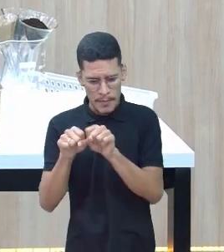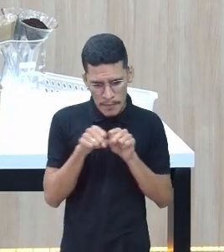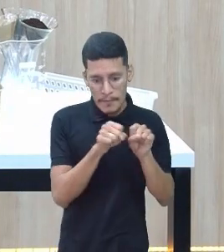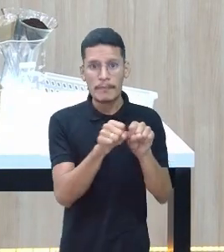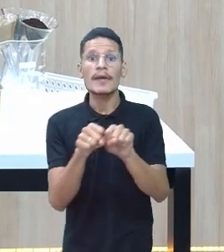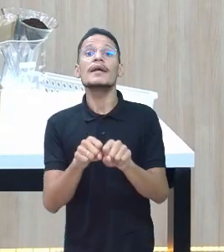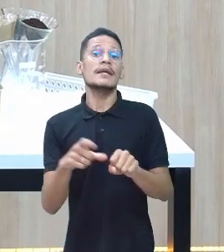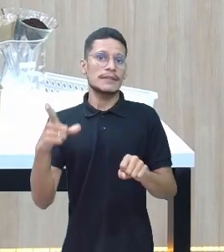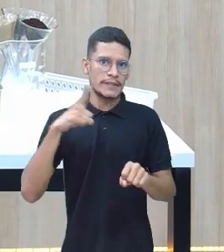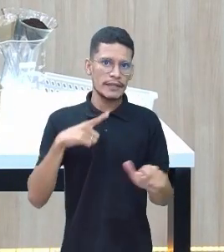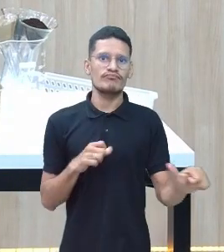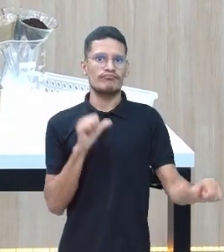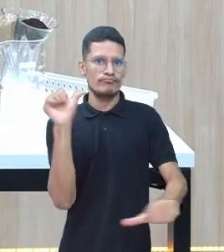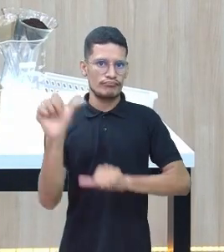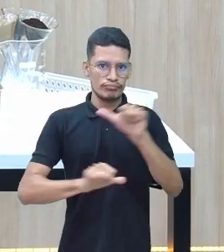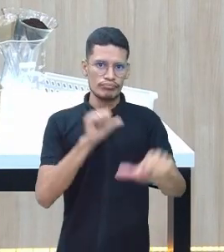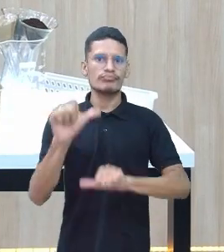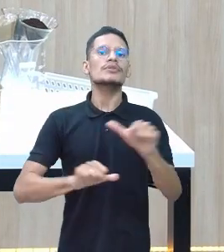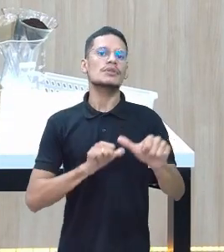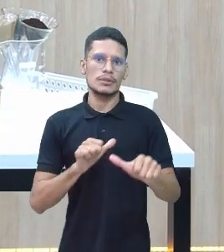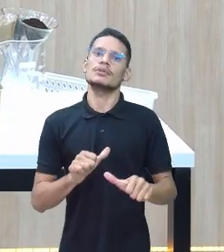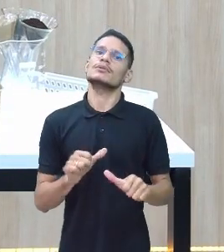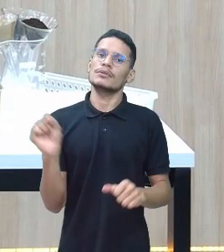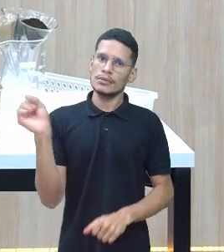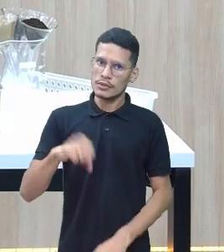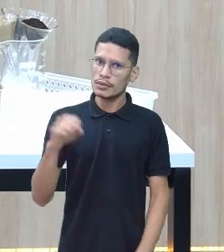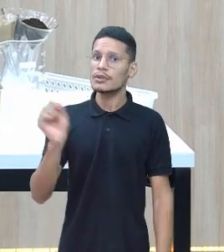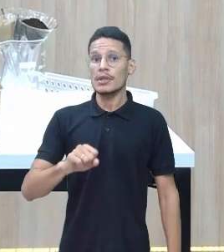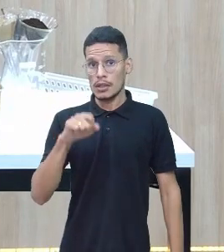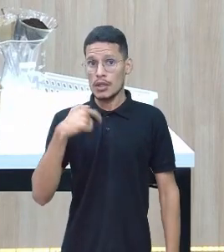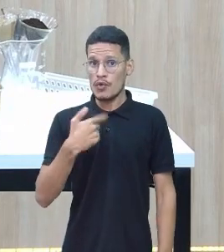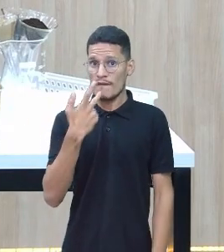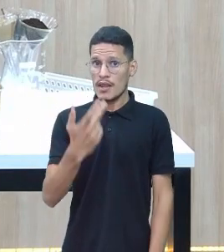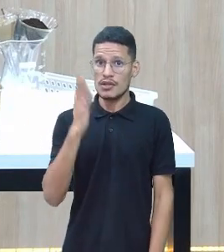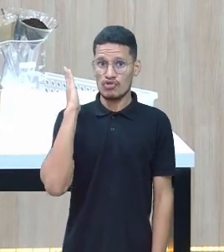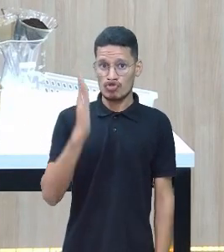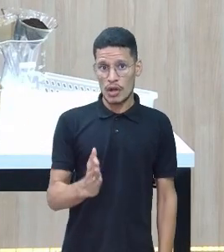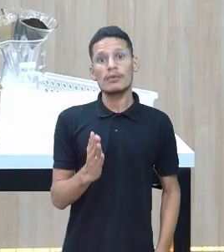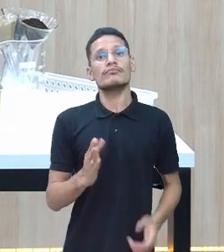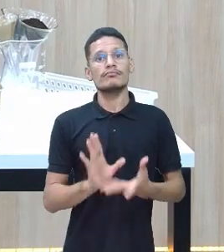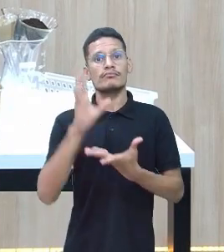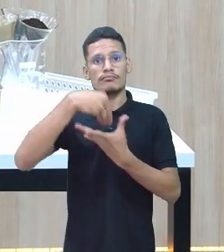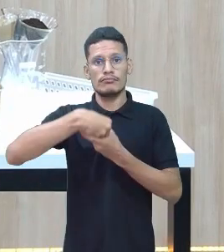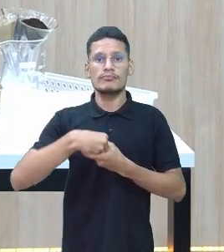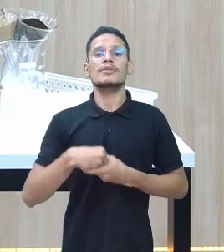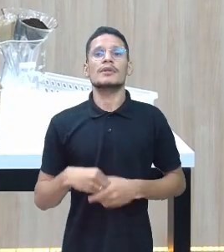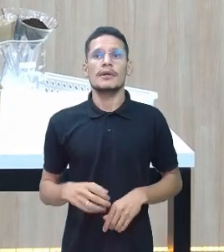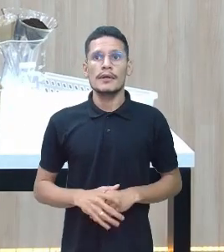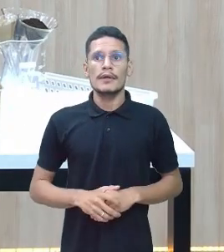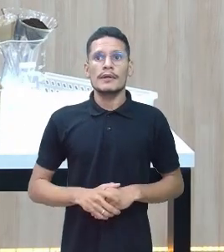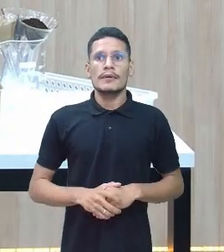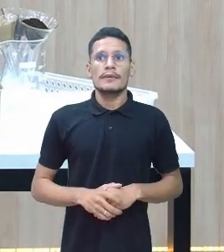Elas vão sofrer alguns tipos de transformações, como já foi falado aí com esses agentes.